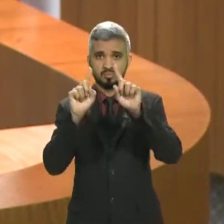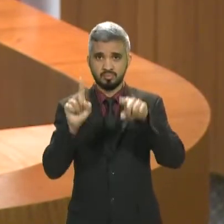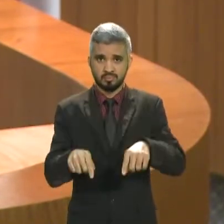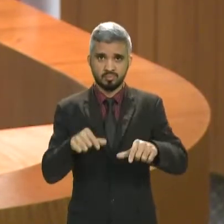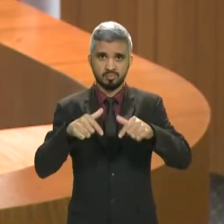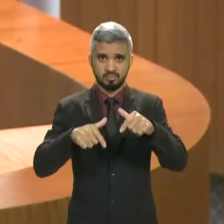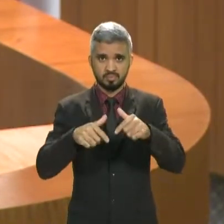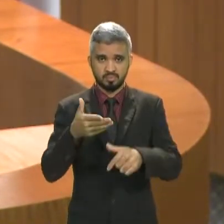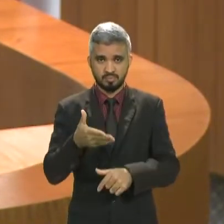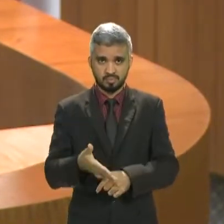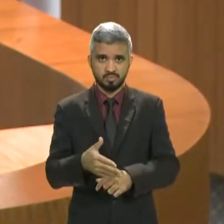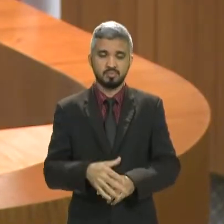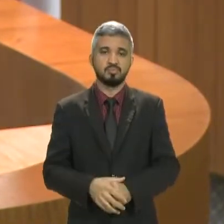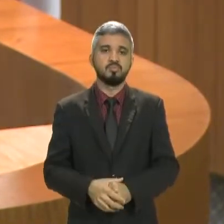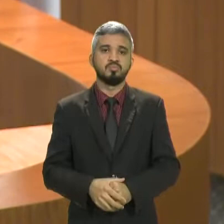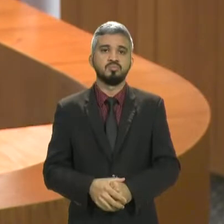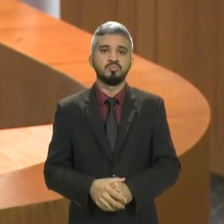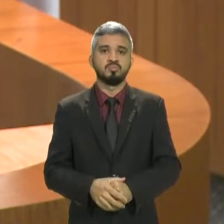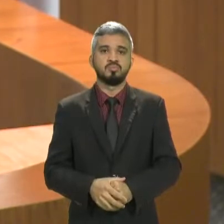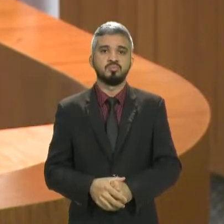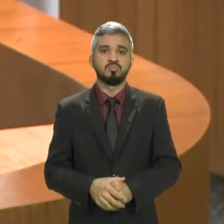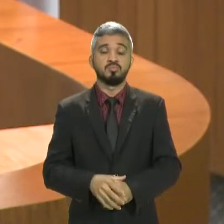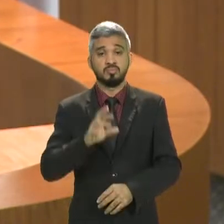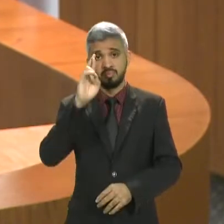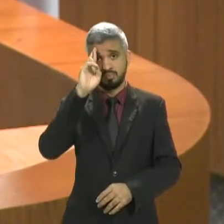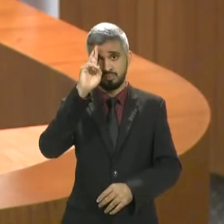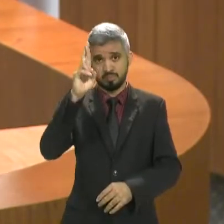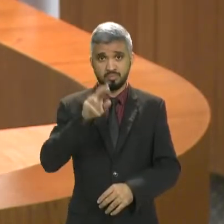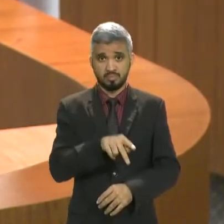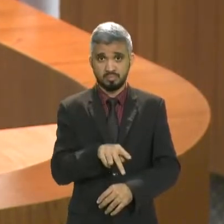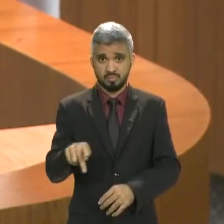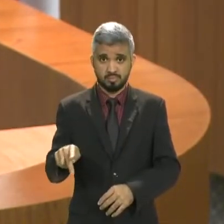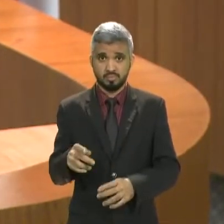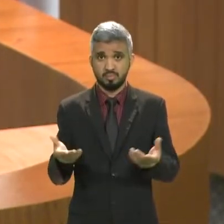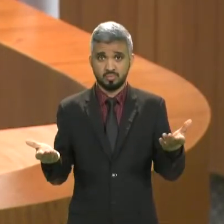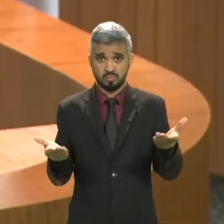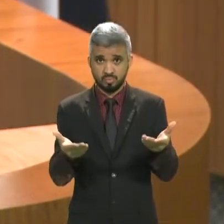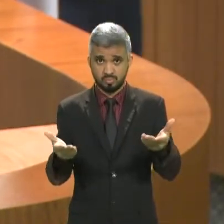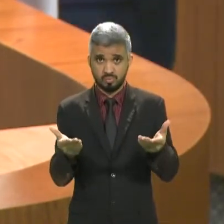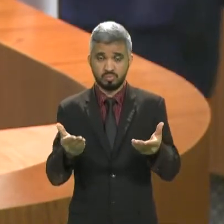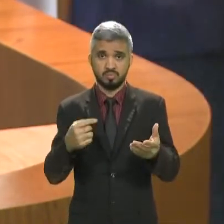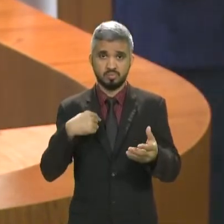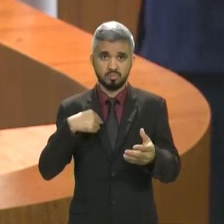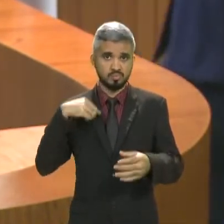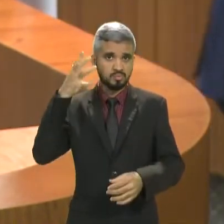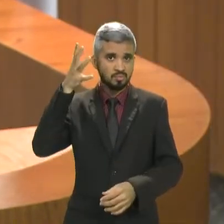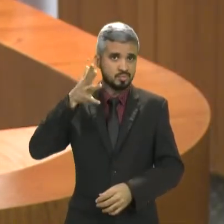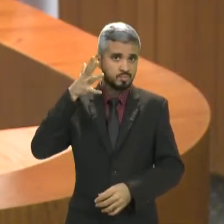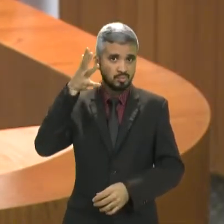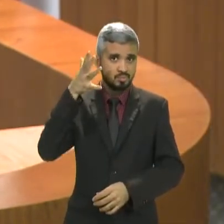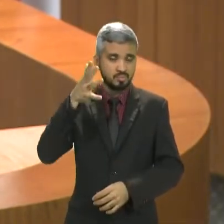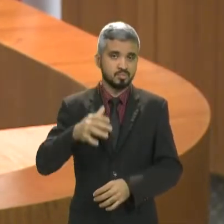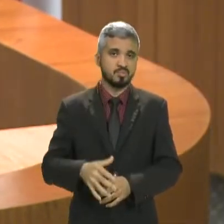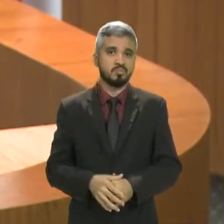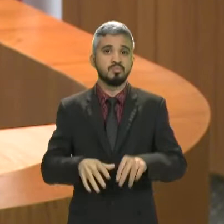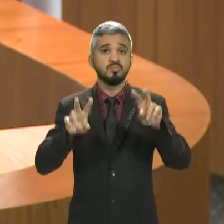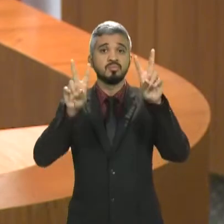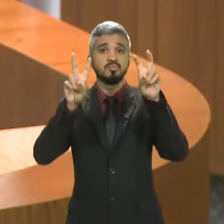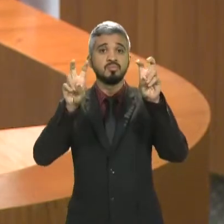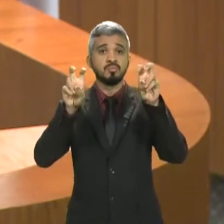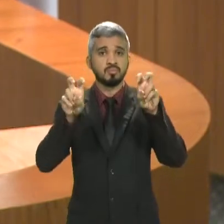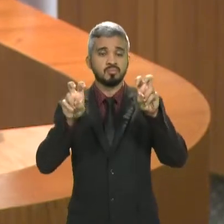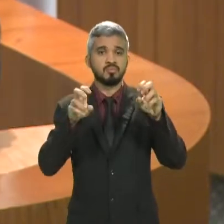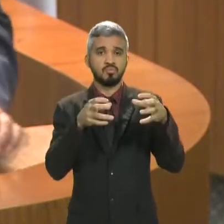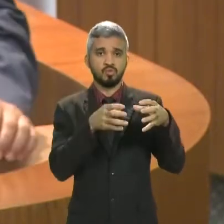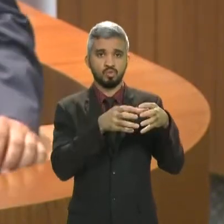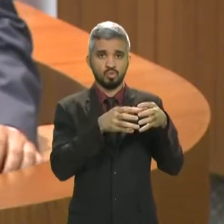presidente, o que me traz aqui, nesta tribuna, é justamente para entrar no tema da questão dos blocos e